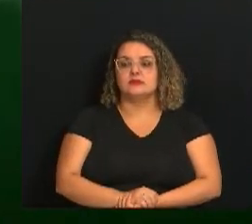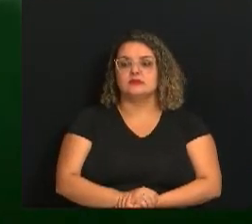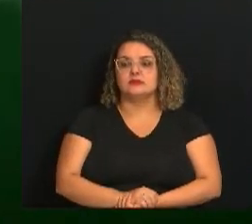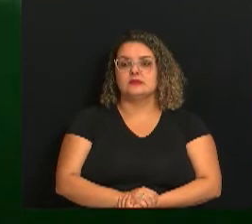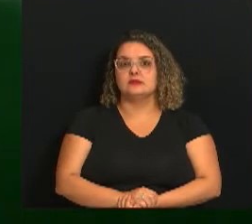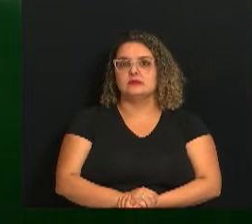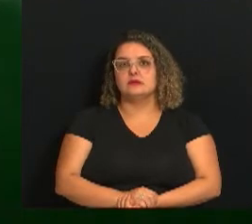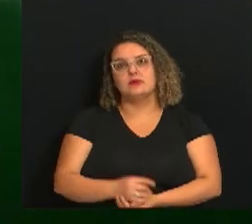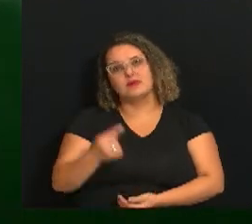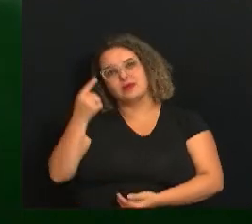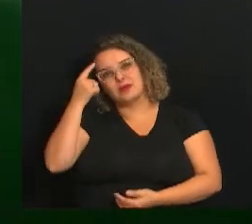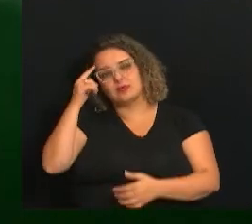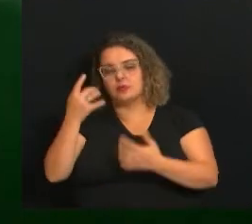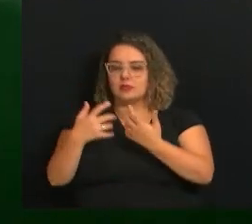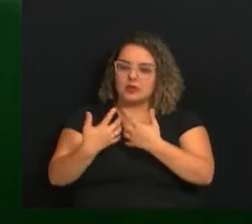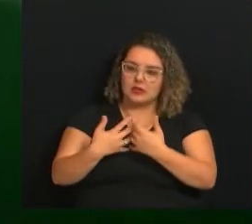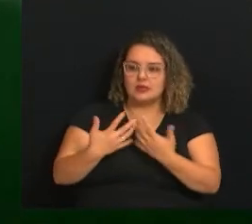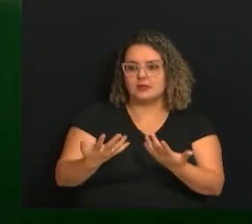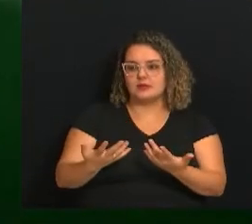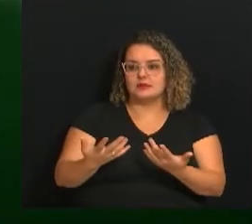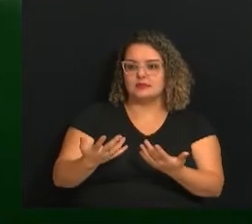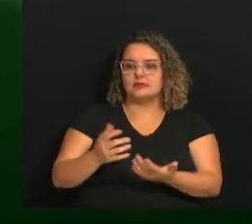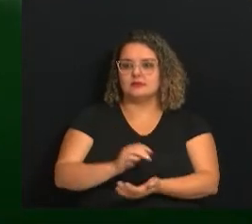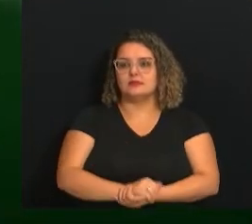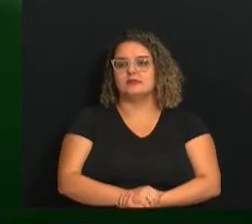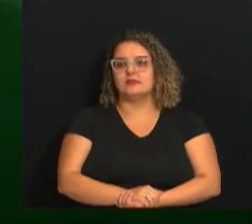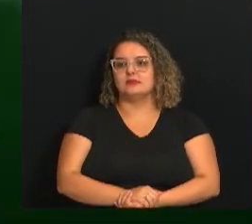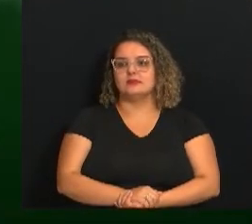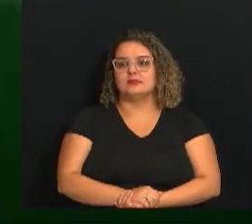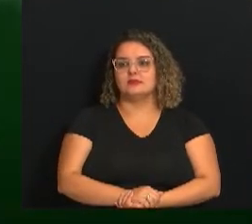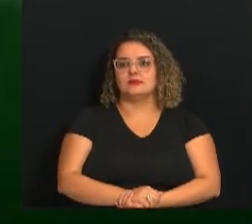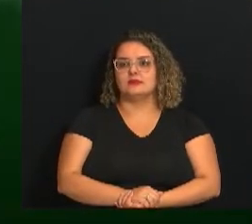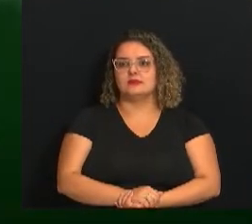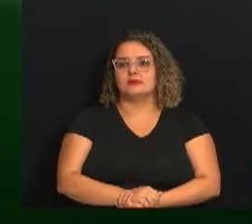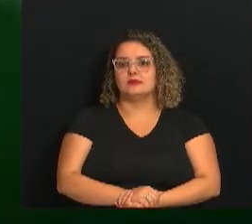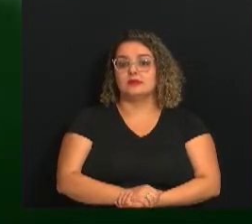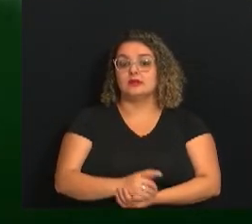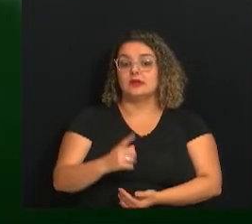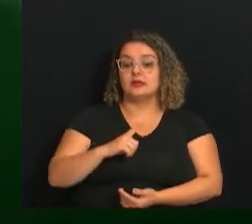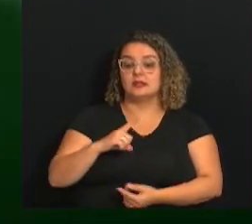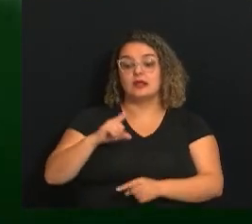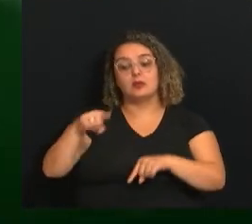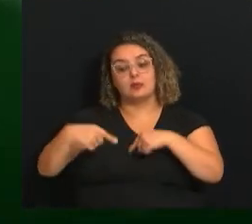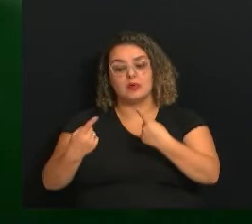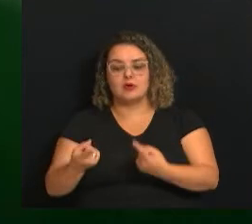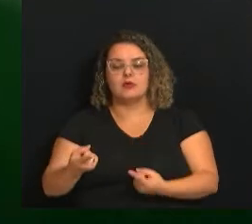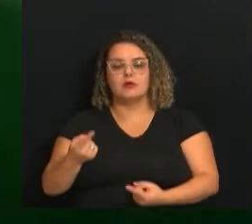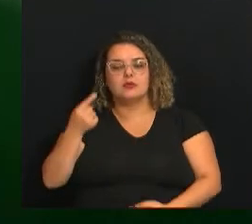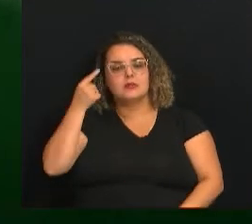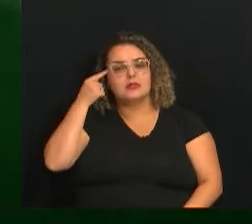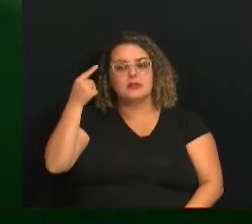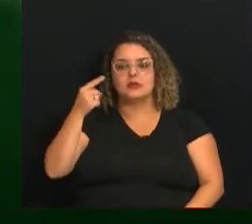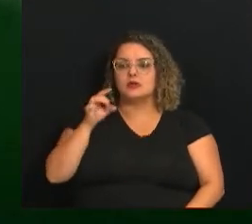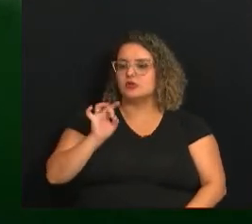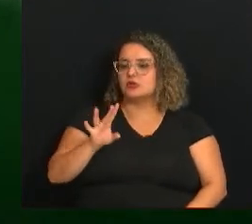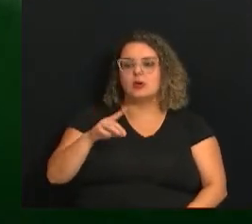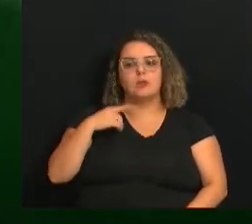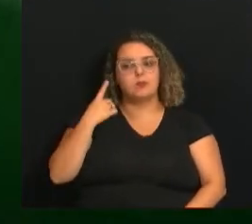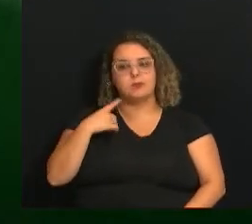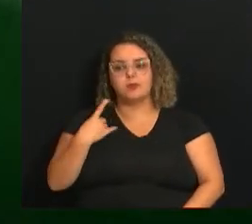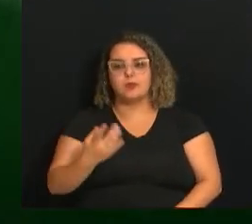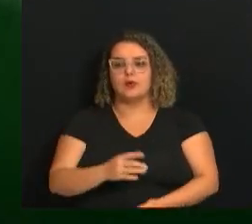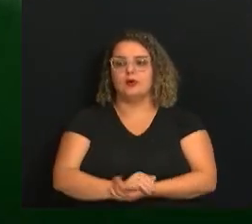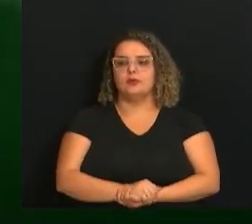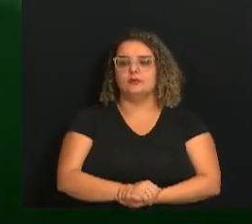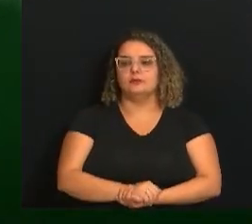penso assim, dessa área. E tem um plano B, Caio? Ou não? Ou é só direito mesmo?